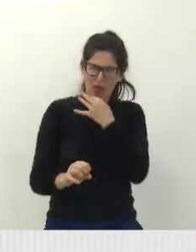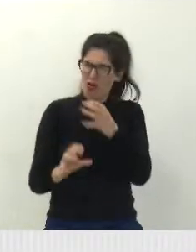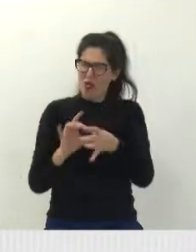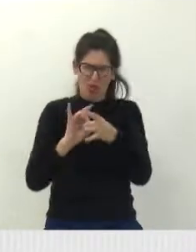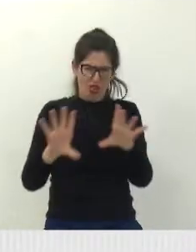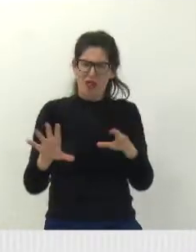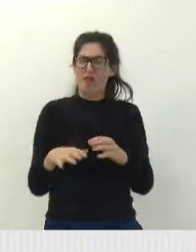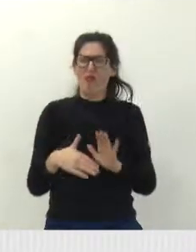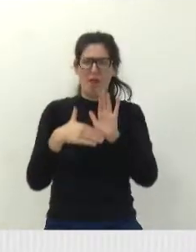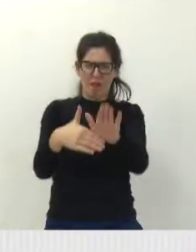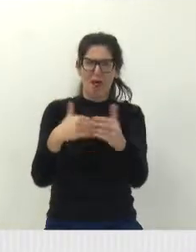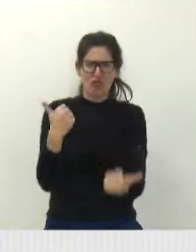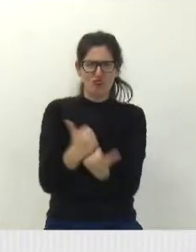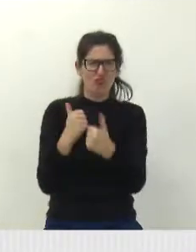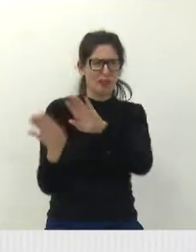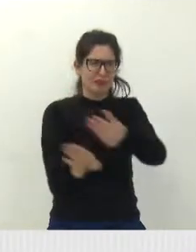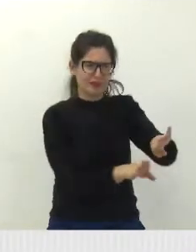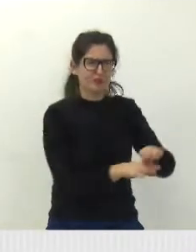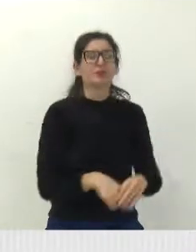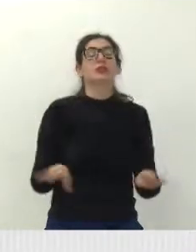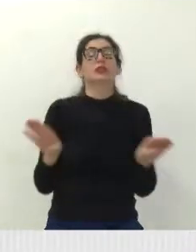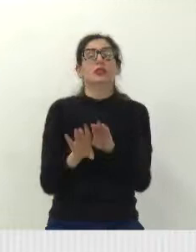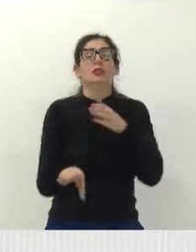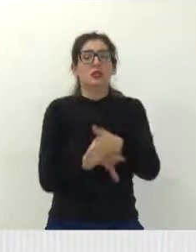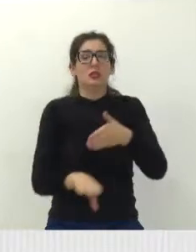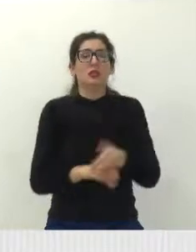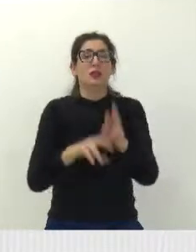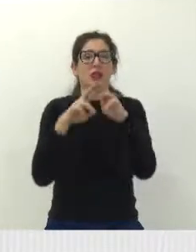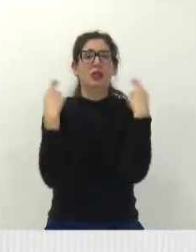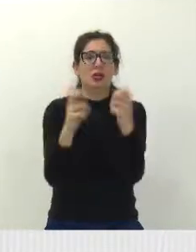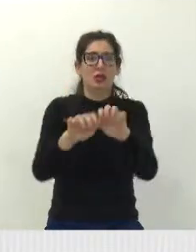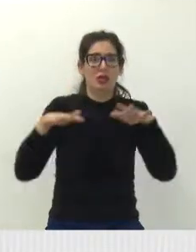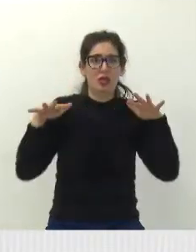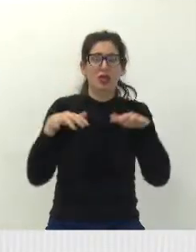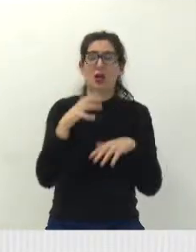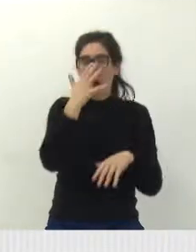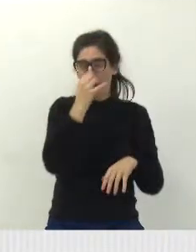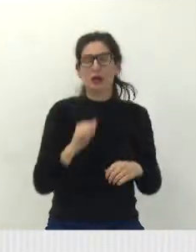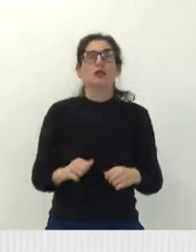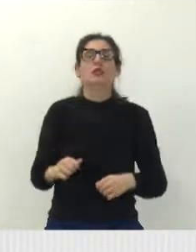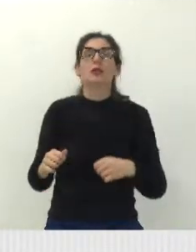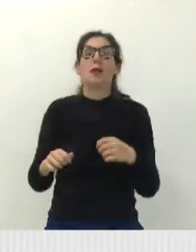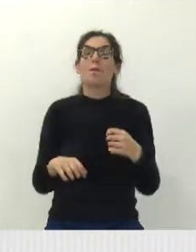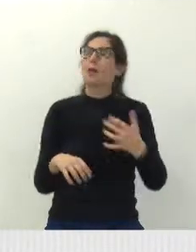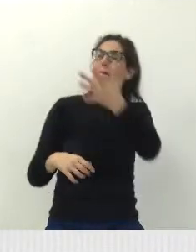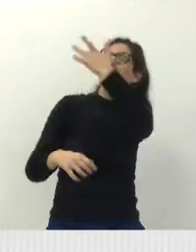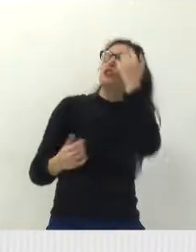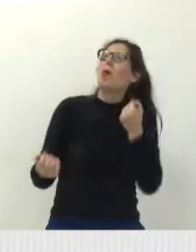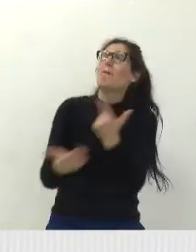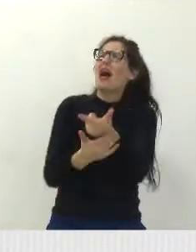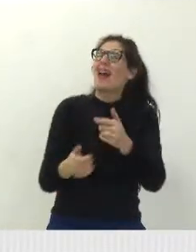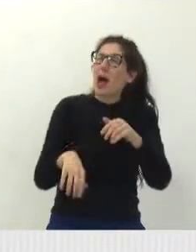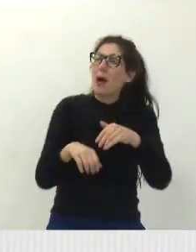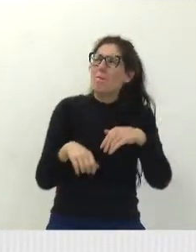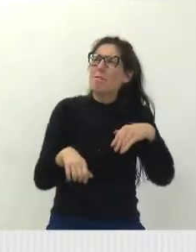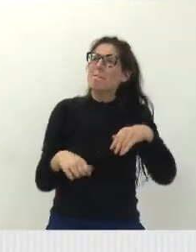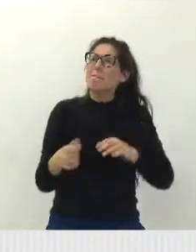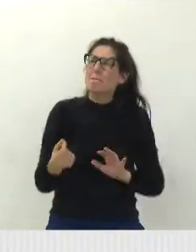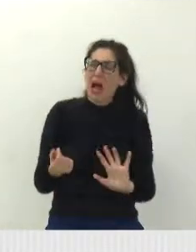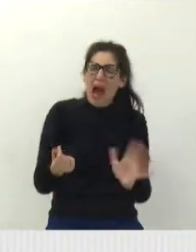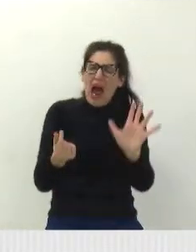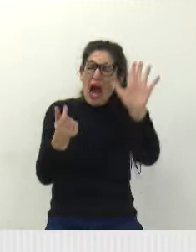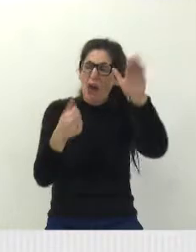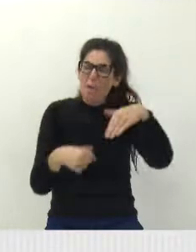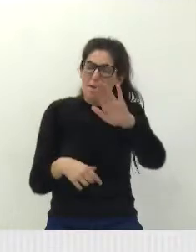Também participamos da audiência pública que tratou sobre o reajuste da tarifa do transporte em Jacareí. Foi